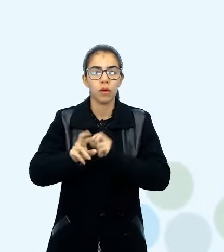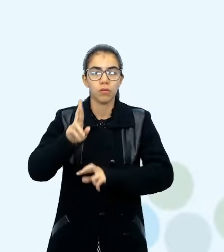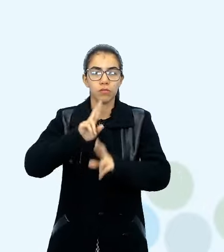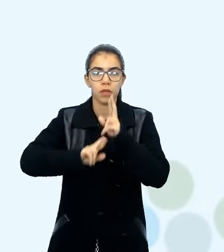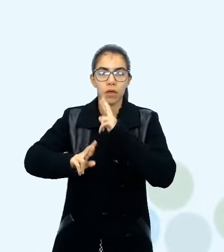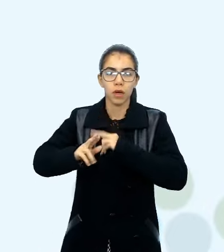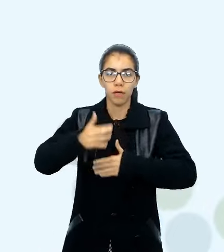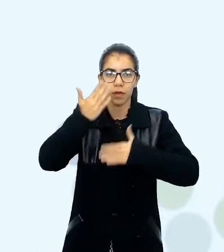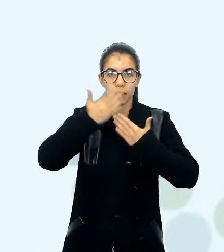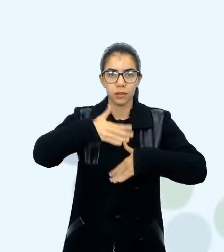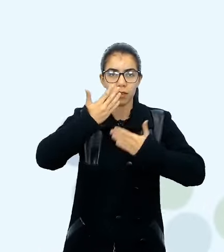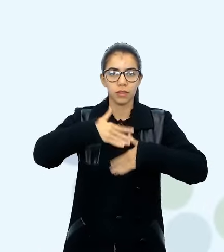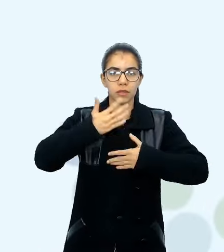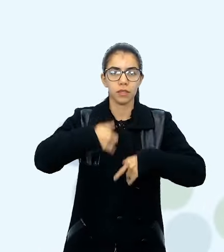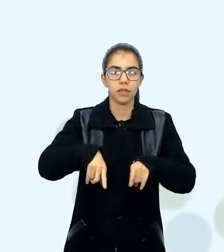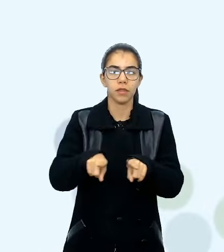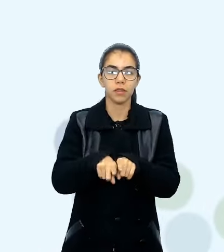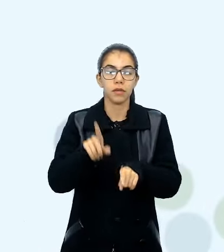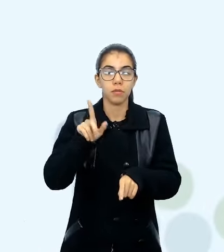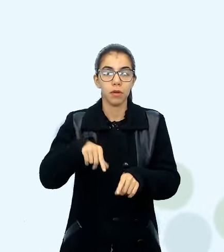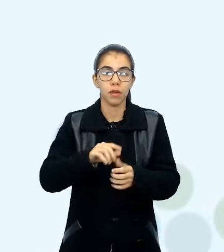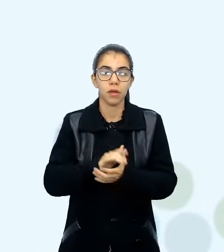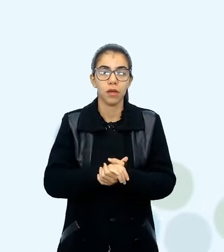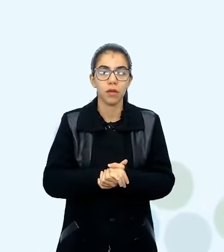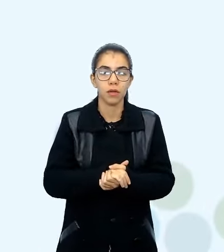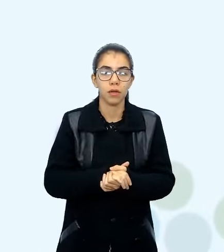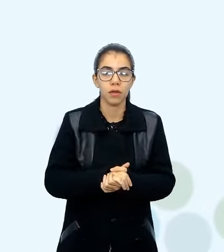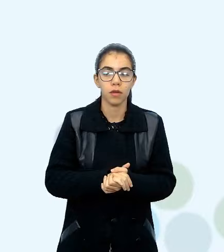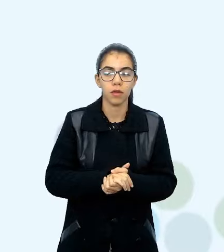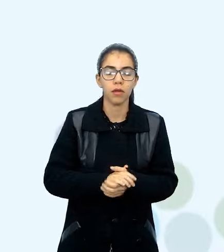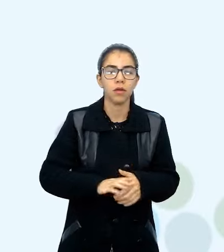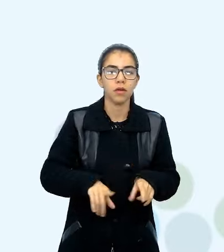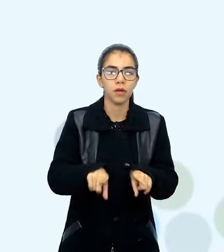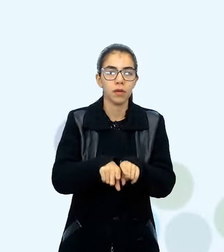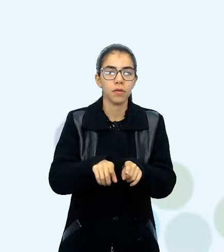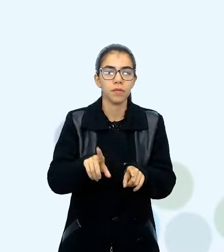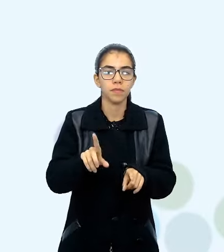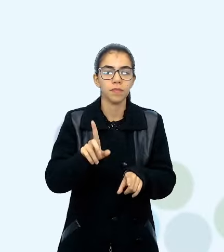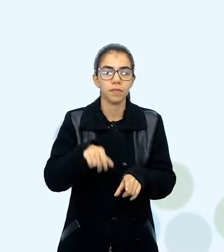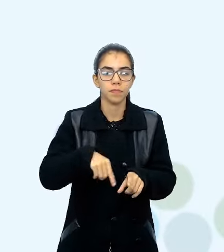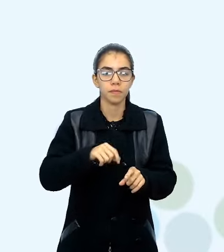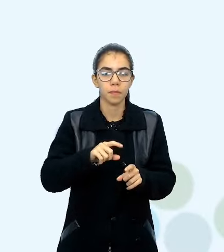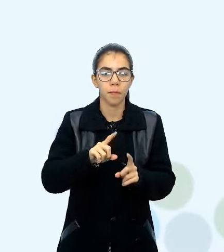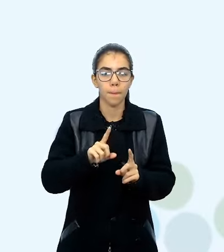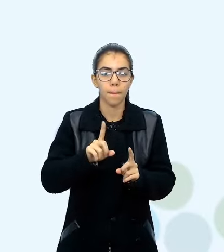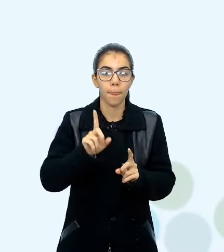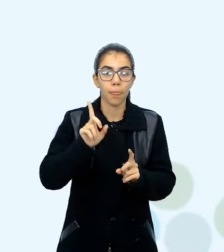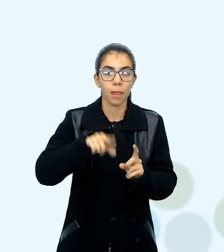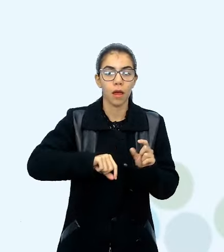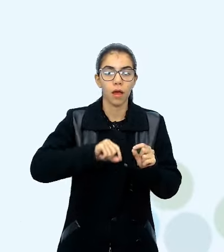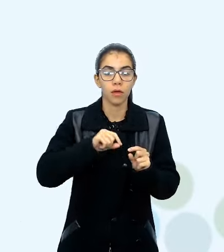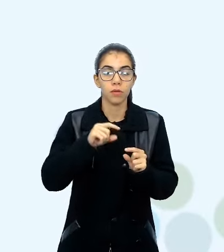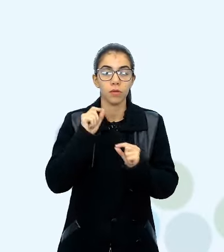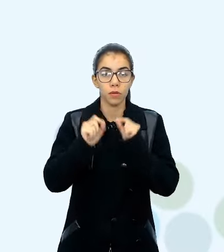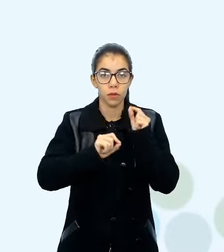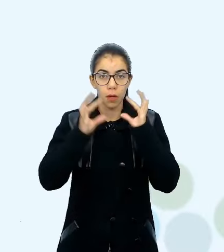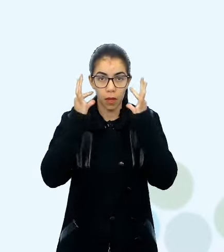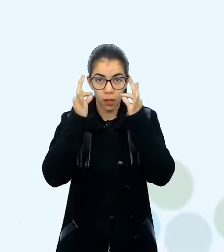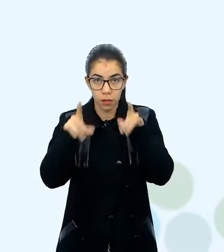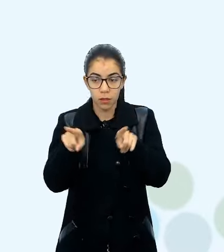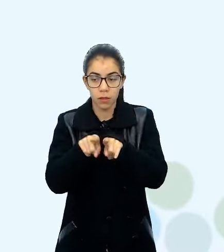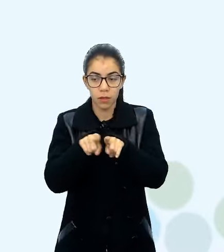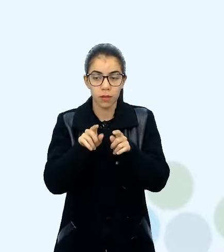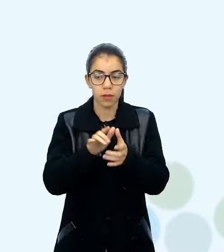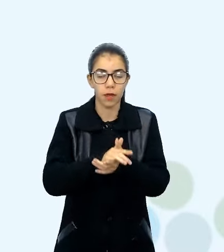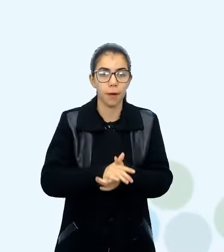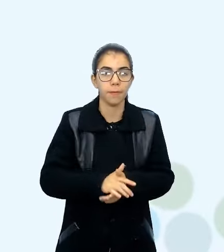responder, tá? Então, uma delas é a gente ajudar essa criança a dirigir a atenção dela,